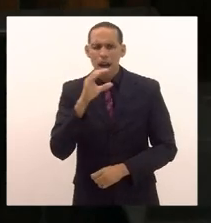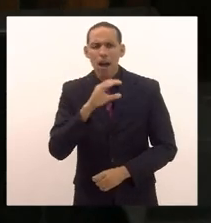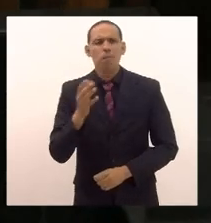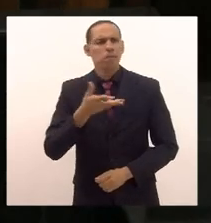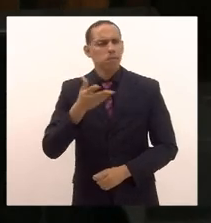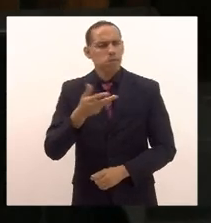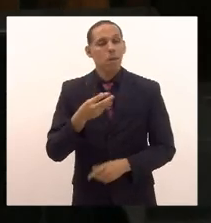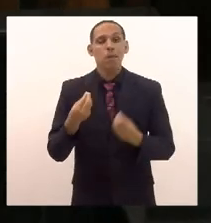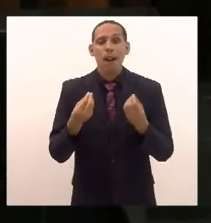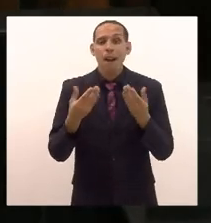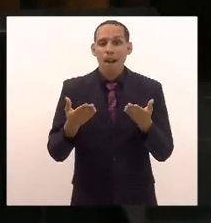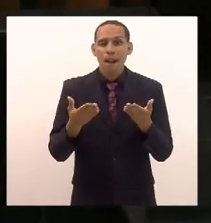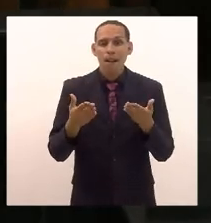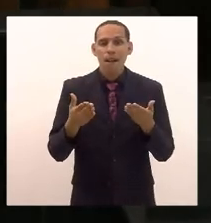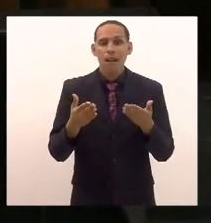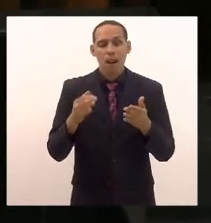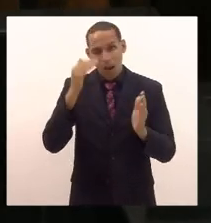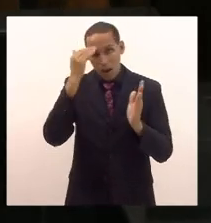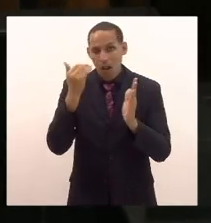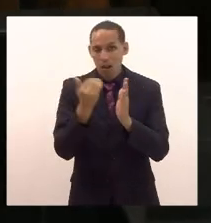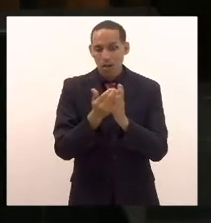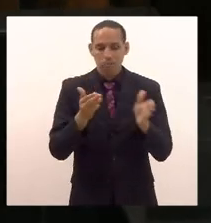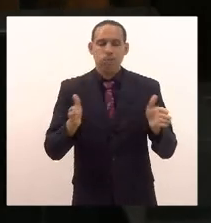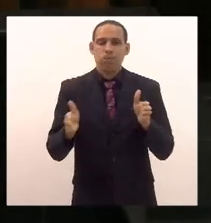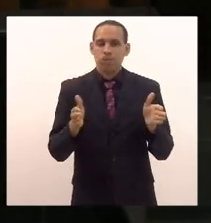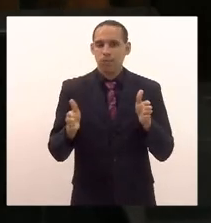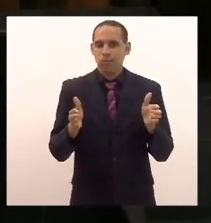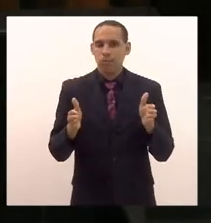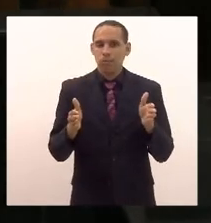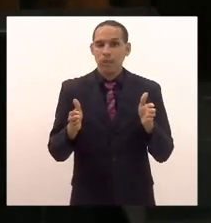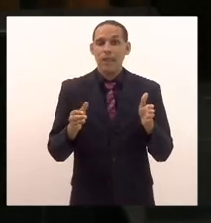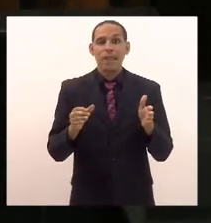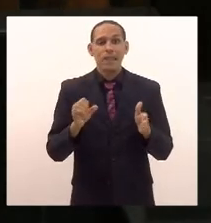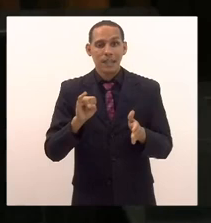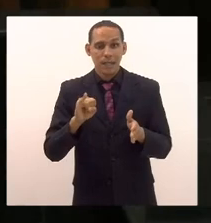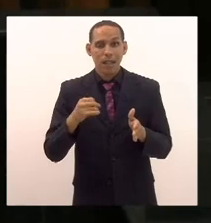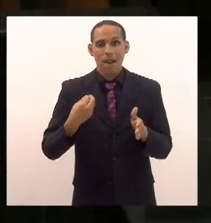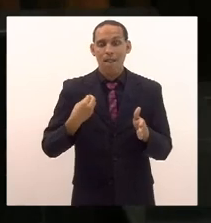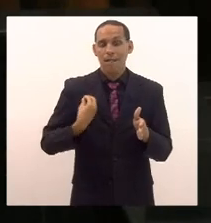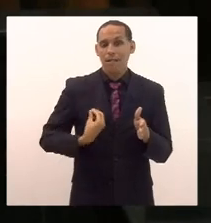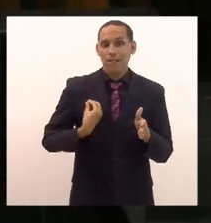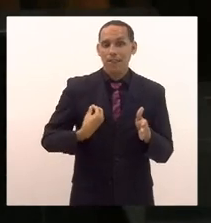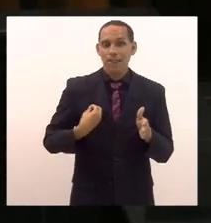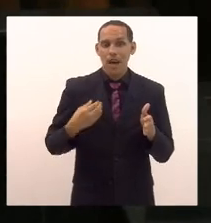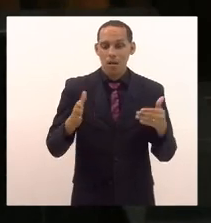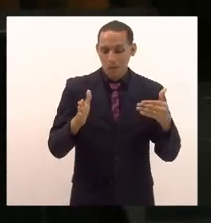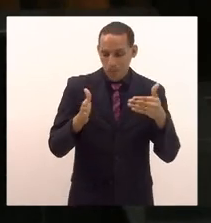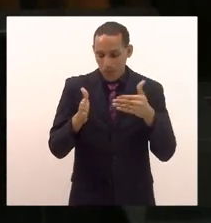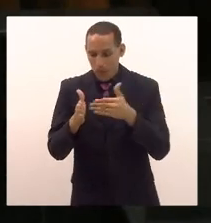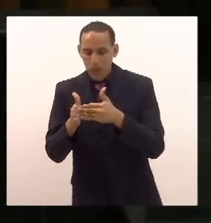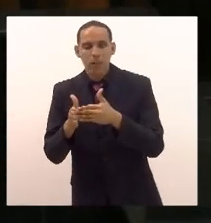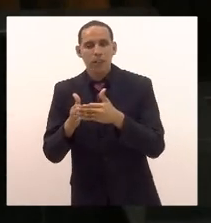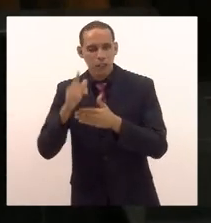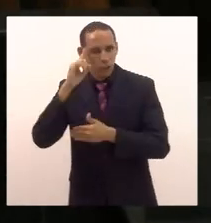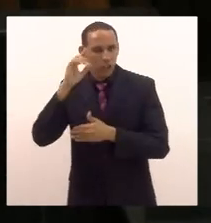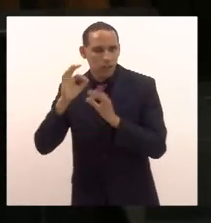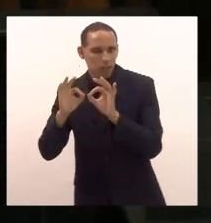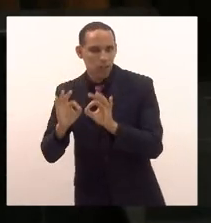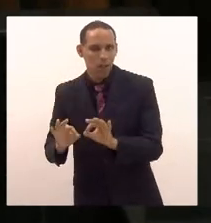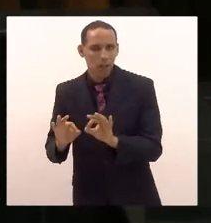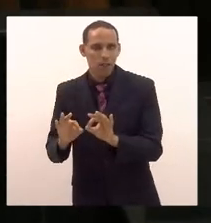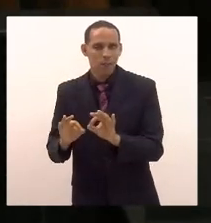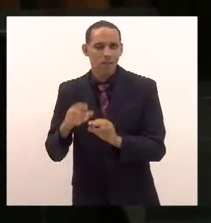cumprir Esse prefeito e quando é válido até uma determinada data o deputado